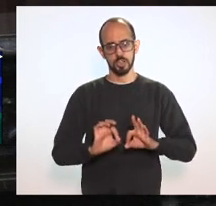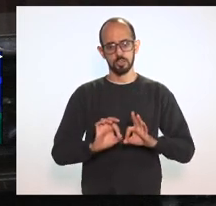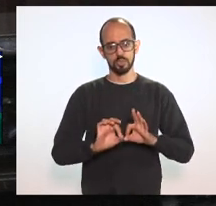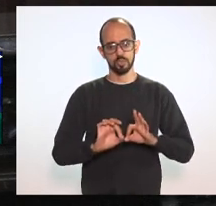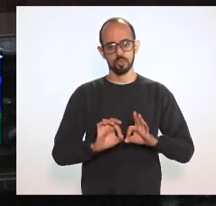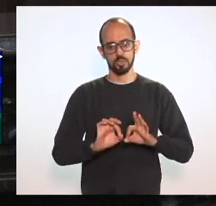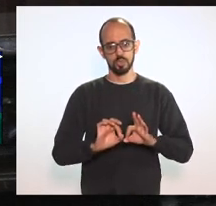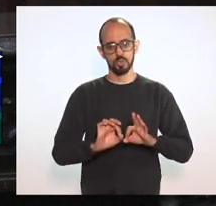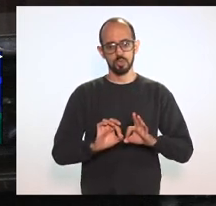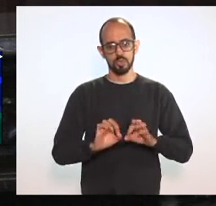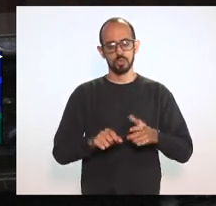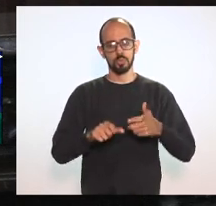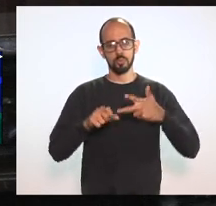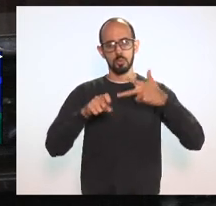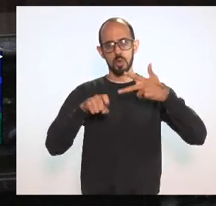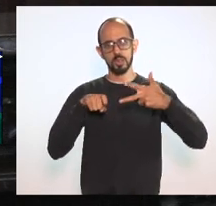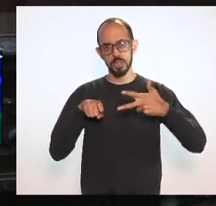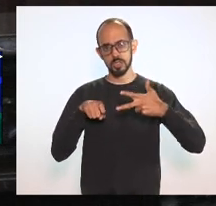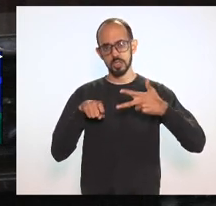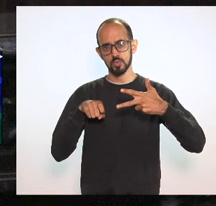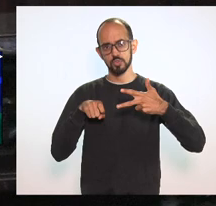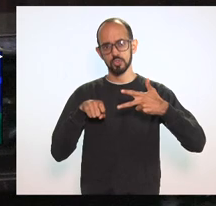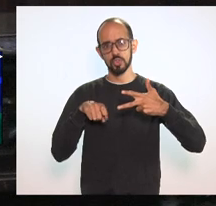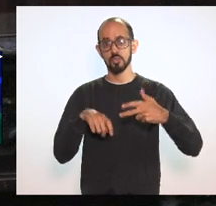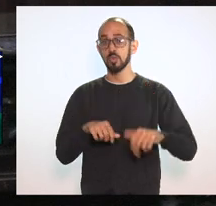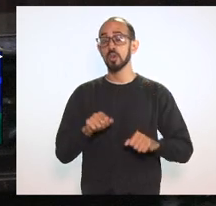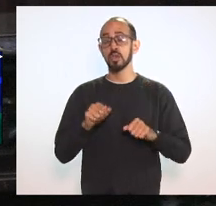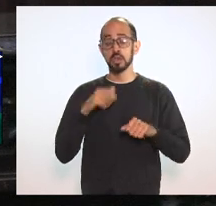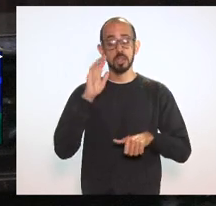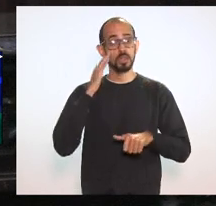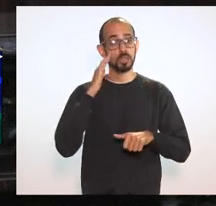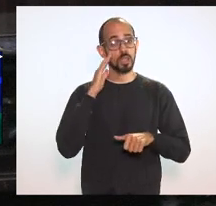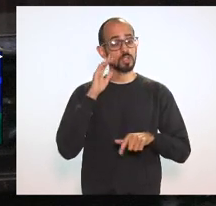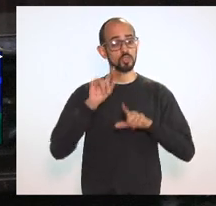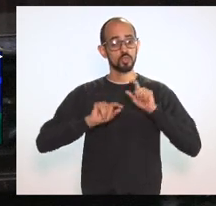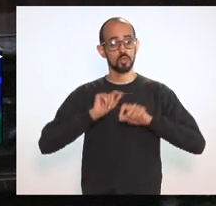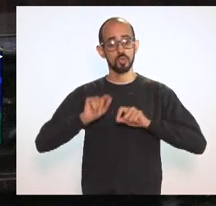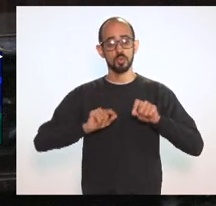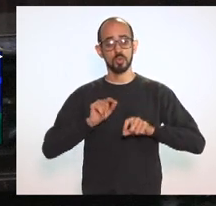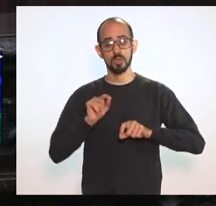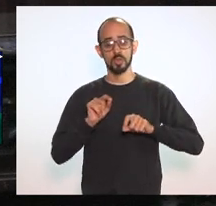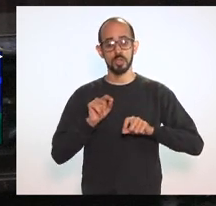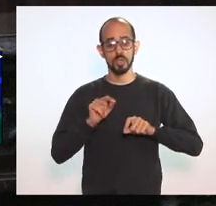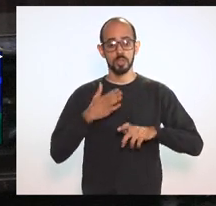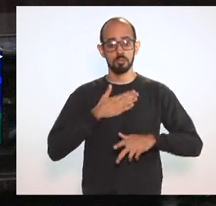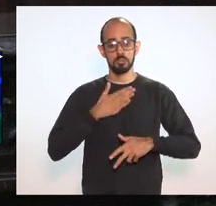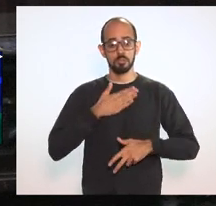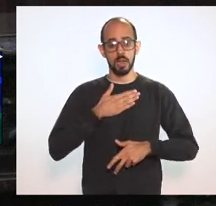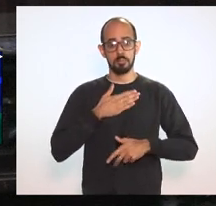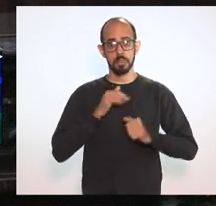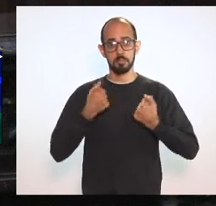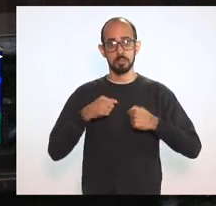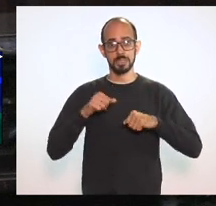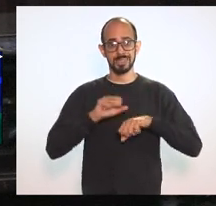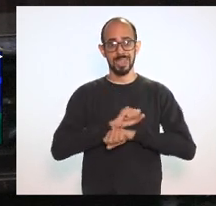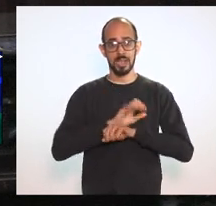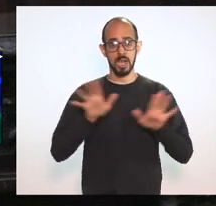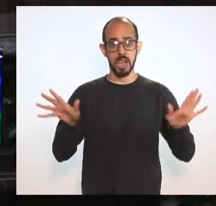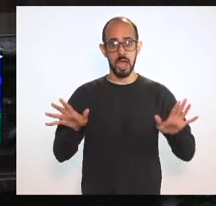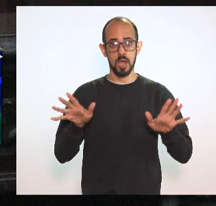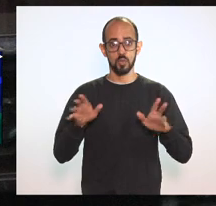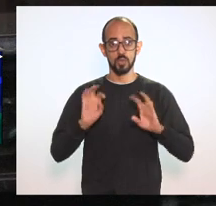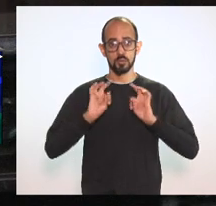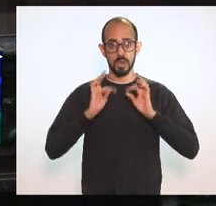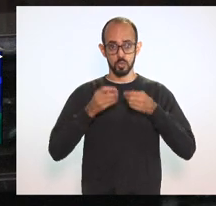da mensagem do executivo entendemos senhor presidente um recado que para mim tem que estar Claro aqui para todos os